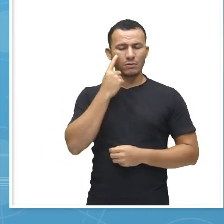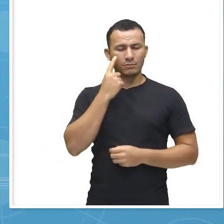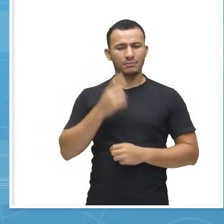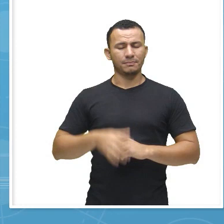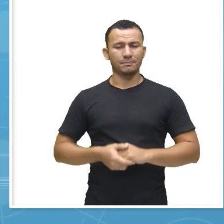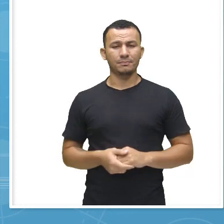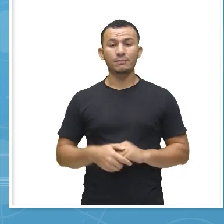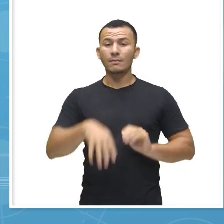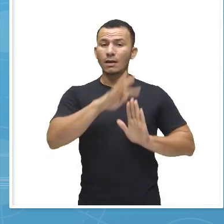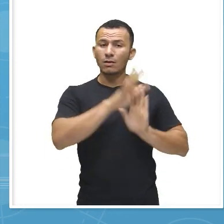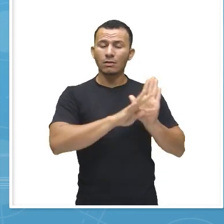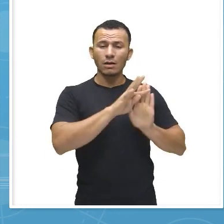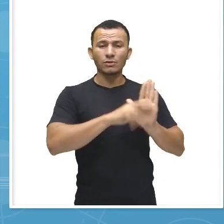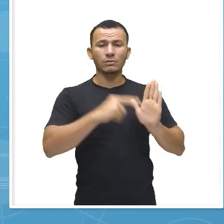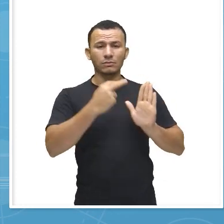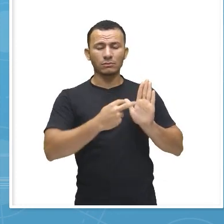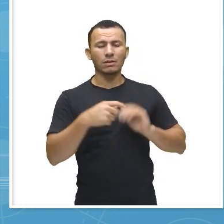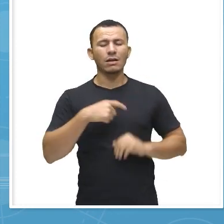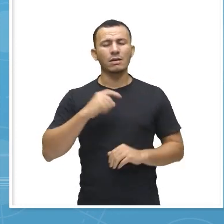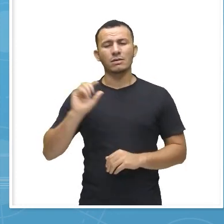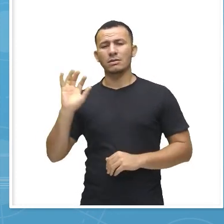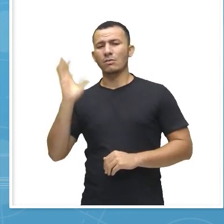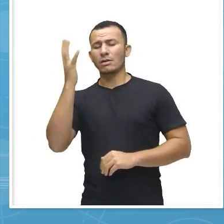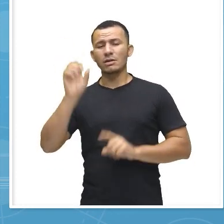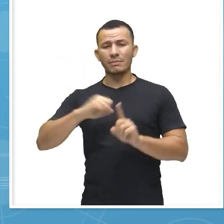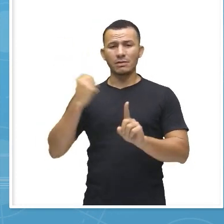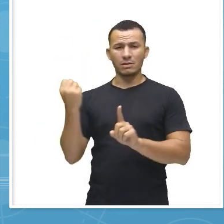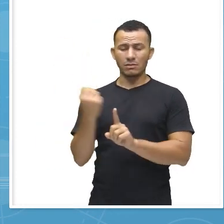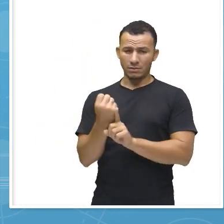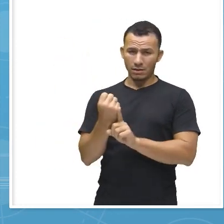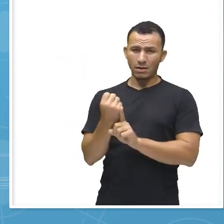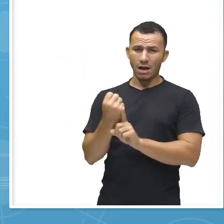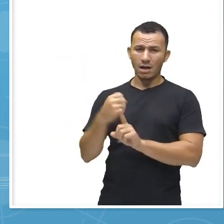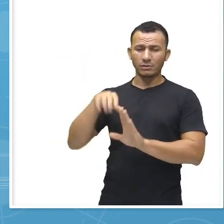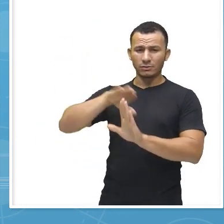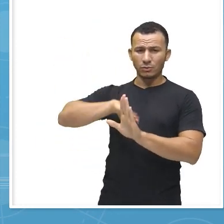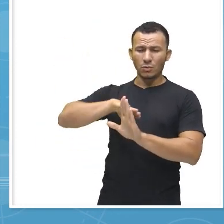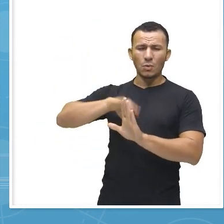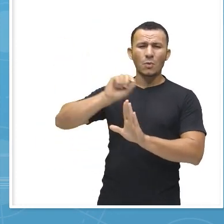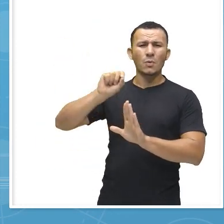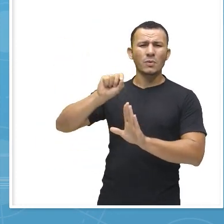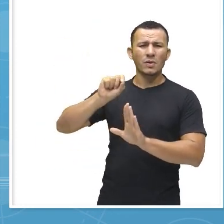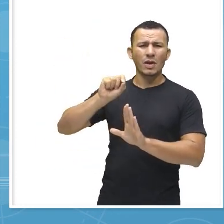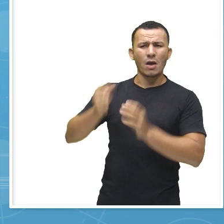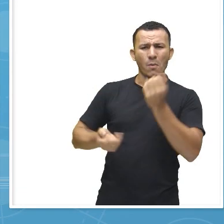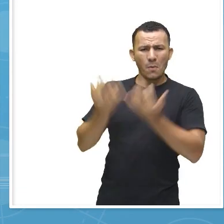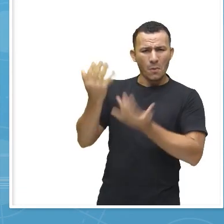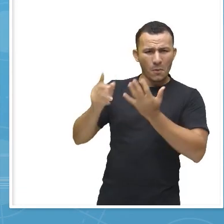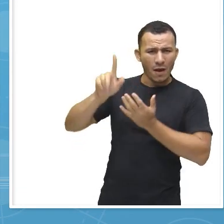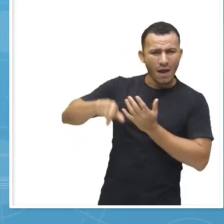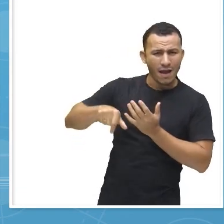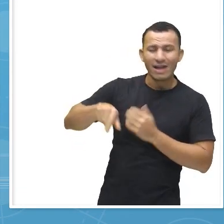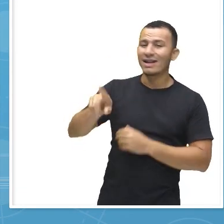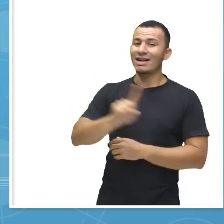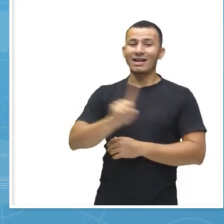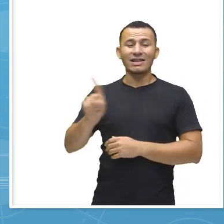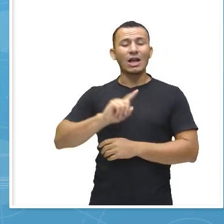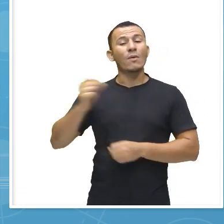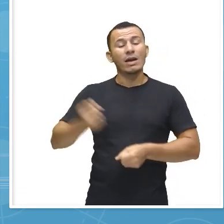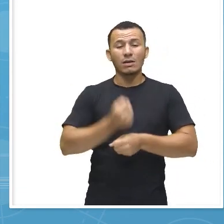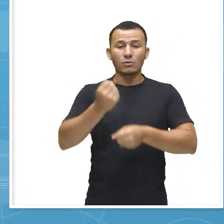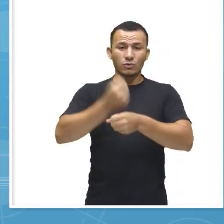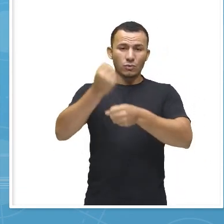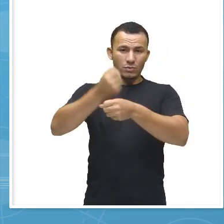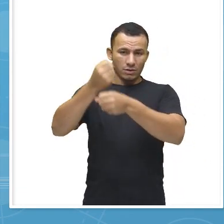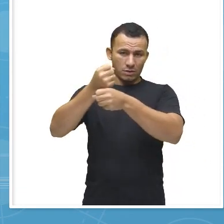Olha aí. Dentre as consequências sociais forjadas, esse forjado não quer dizer pegar fogo, não, minha gente. Quer dizer